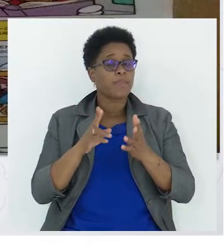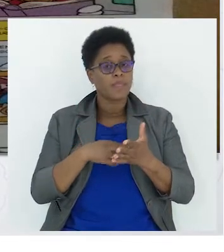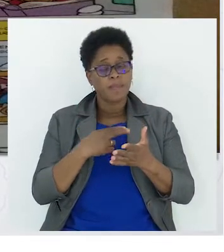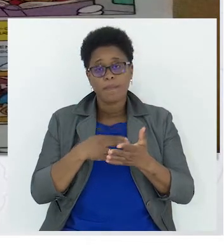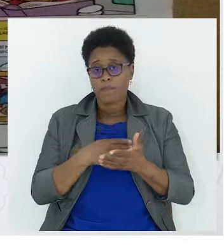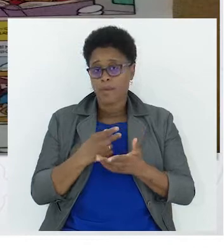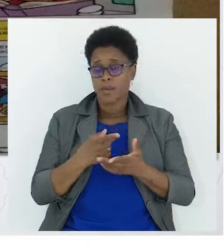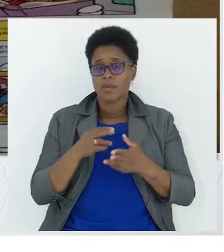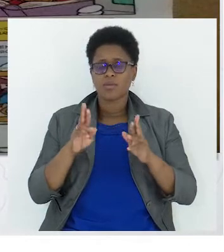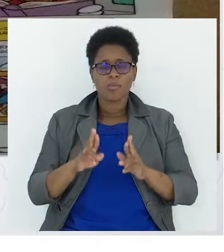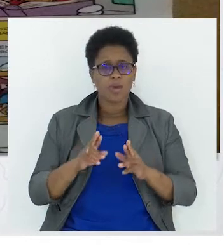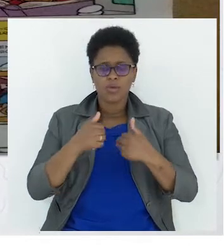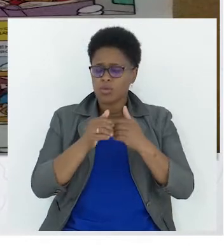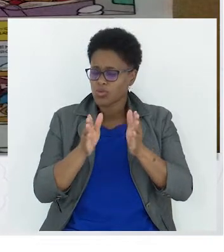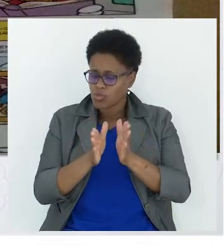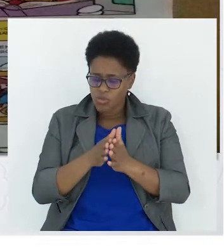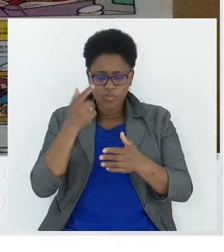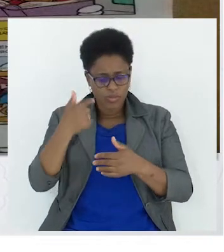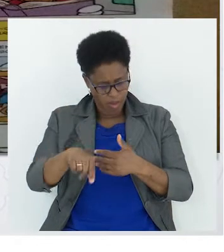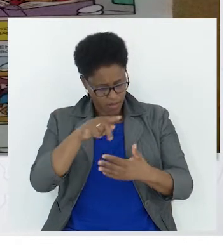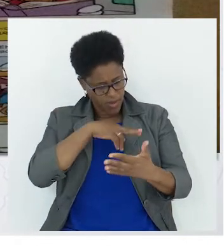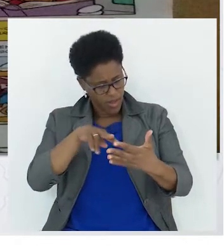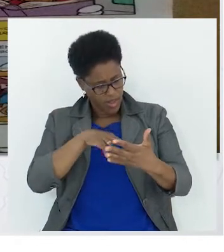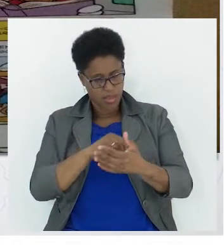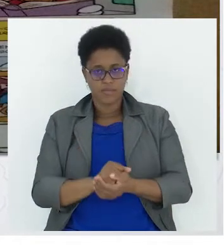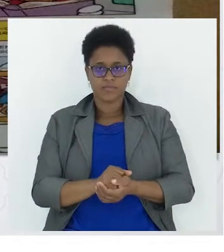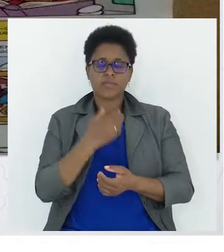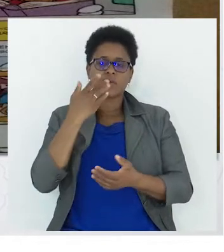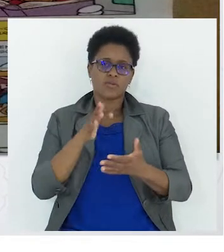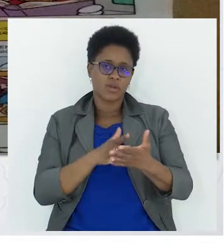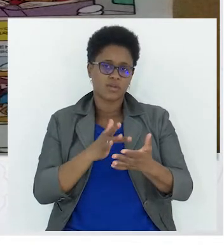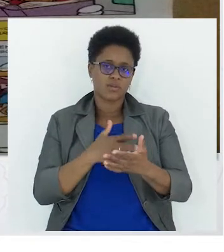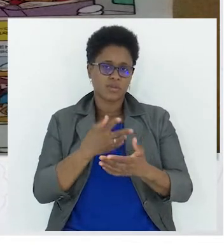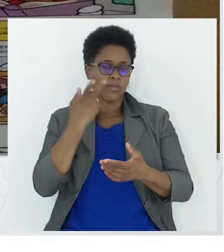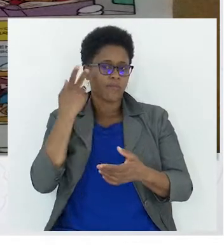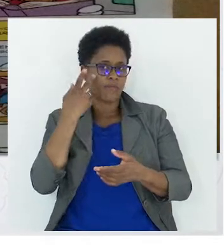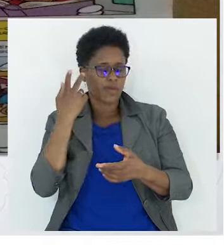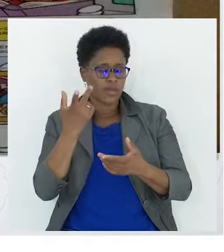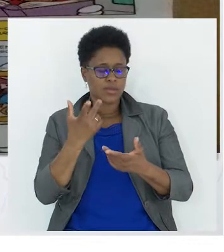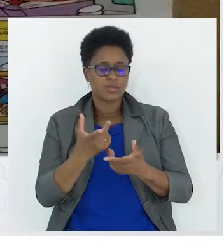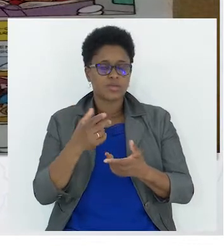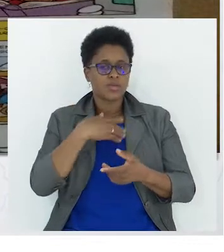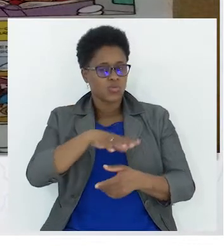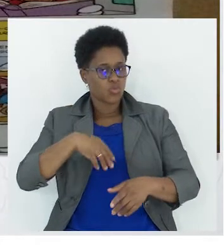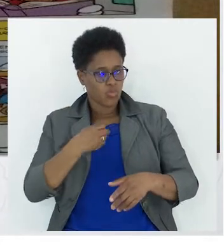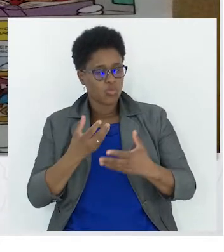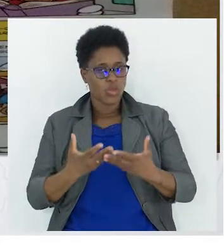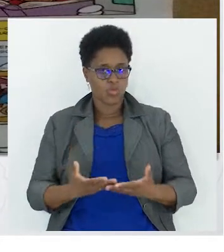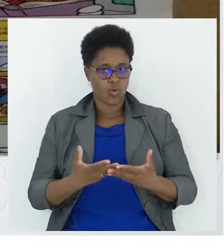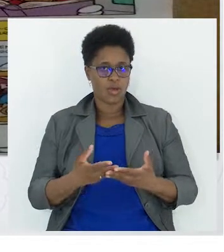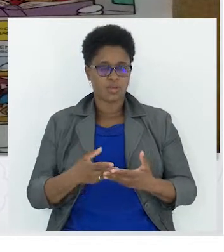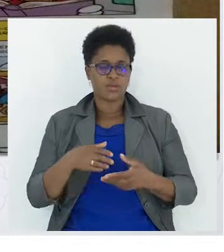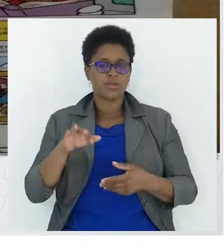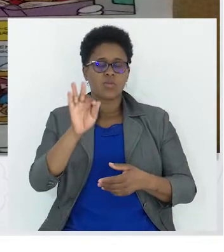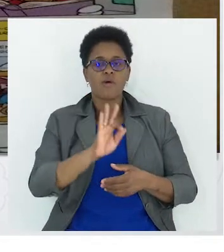todos devem ler. É um manual de sobrevivência no mundo atual, sob